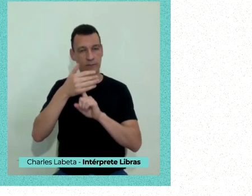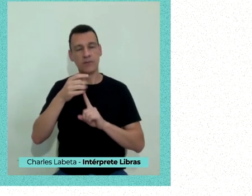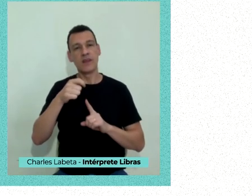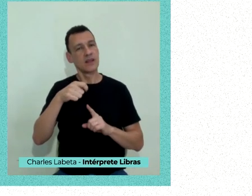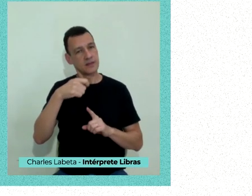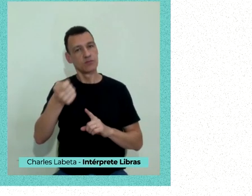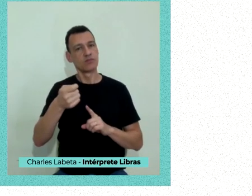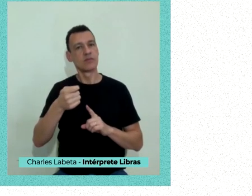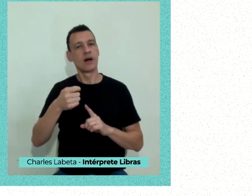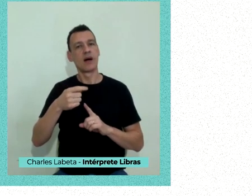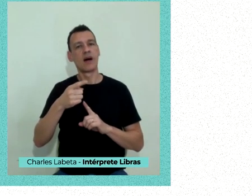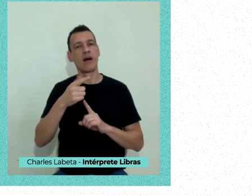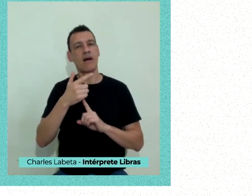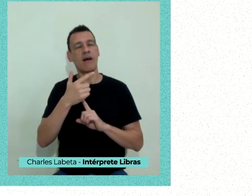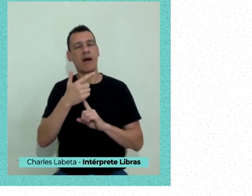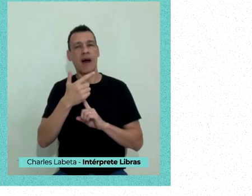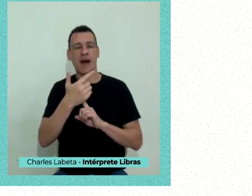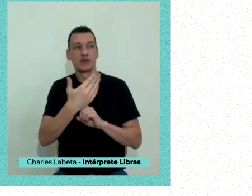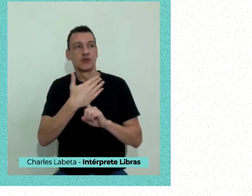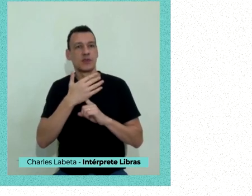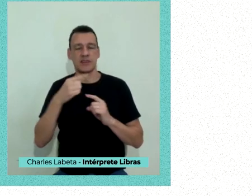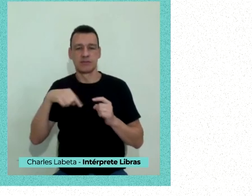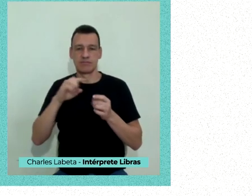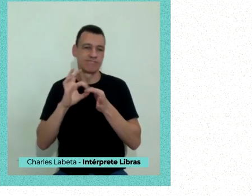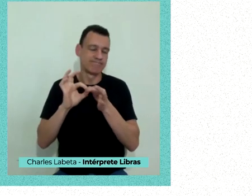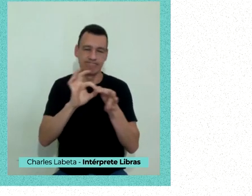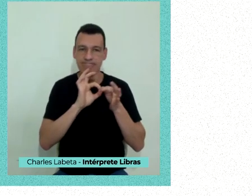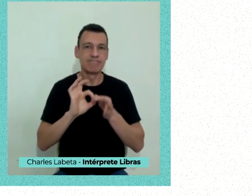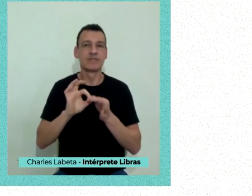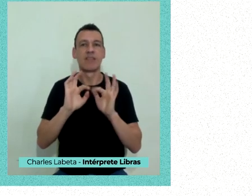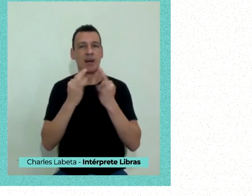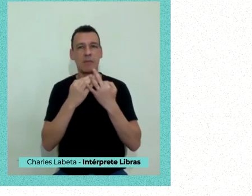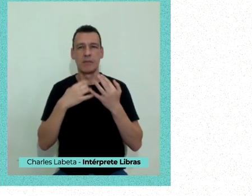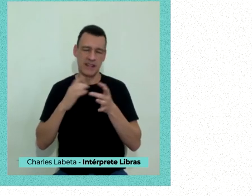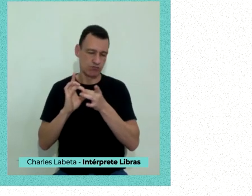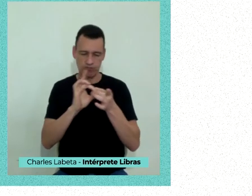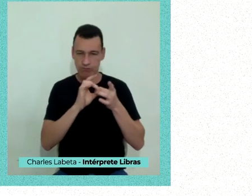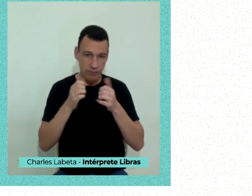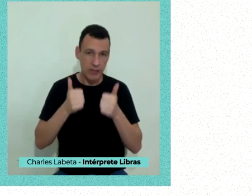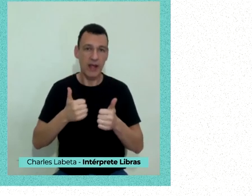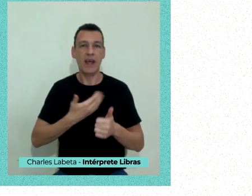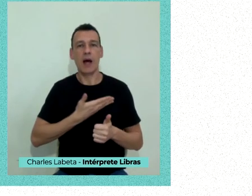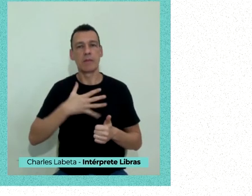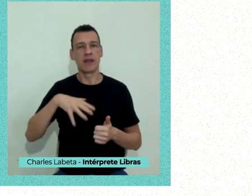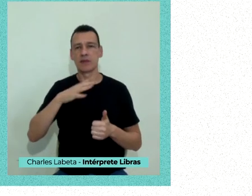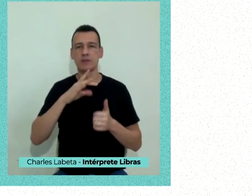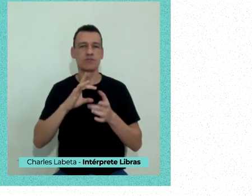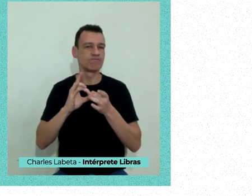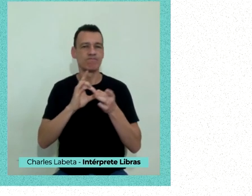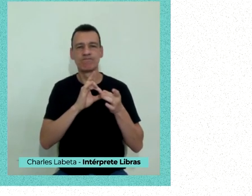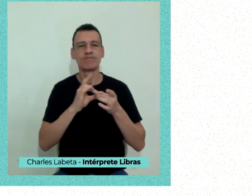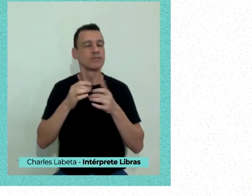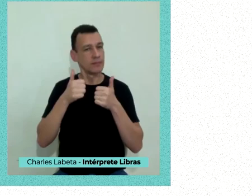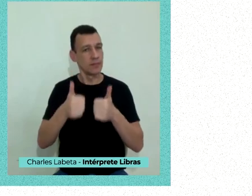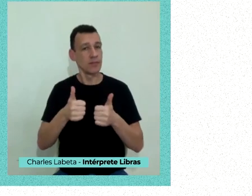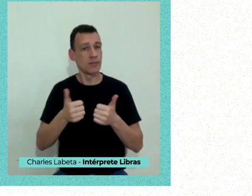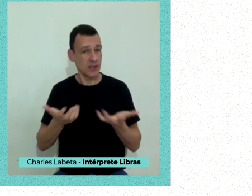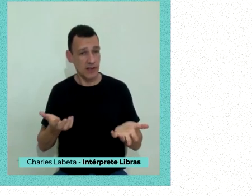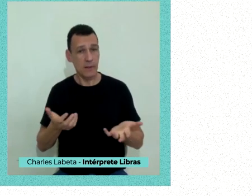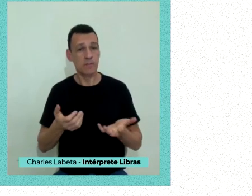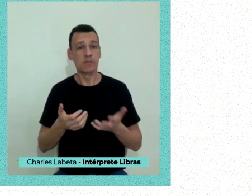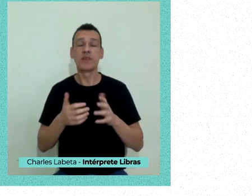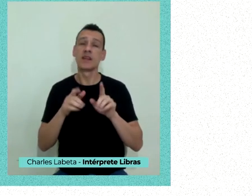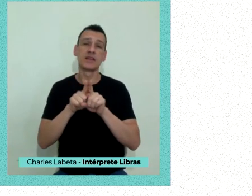afetivamente, seja com nossas famílias, seja com os nossos amigos, e ao mesmo tempo se tornou também um mecanismo de